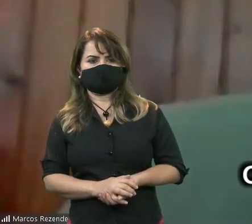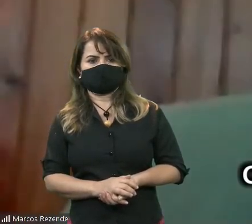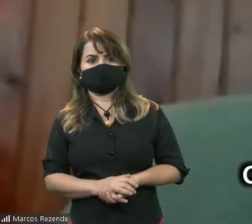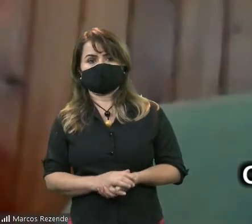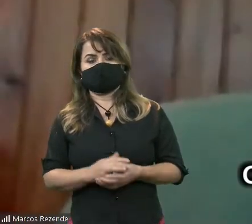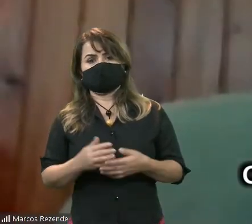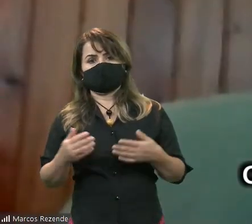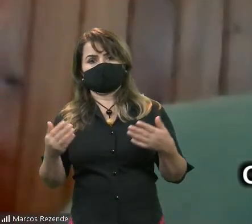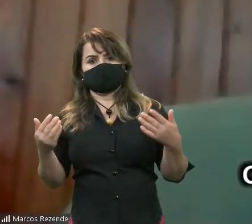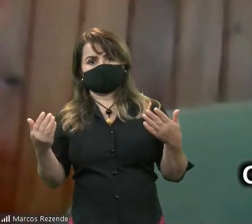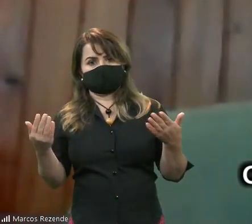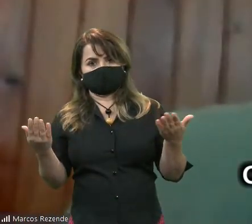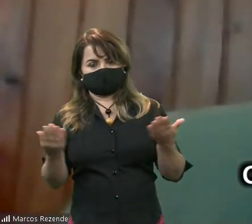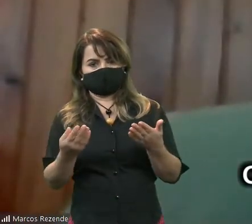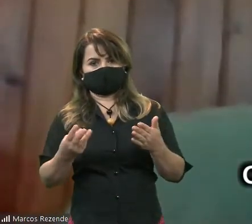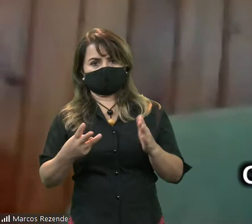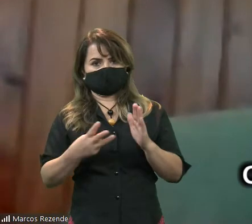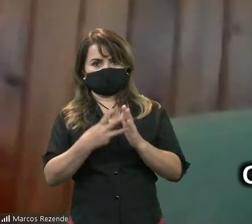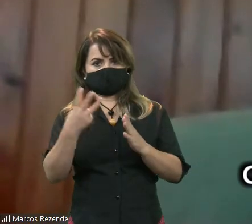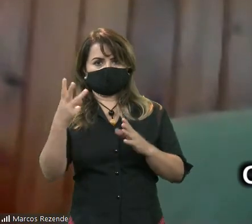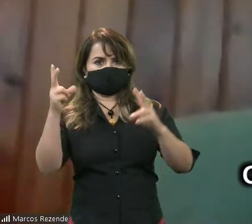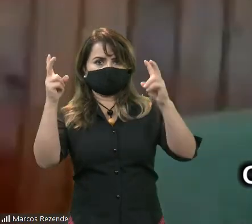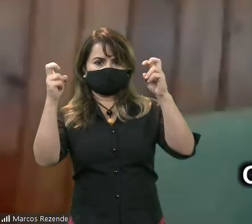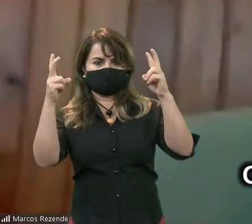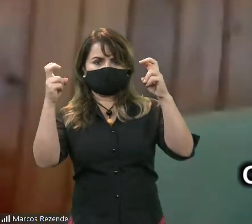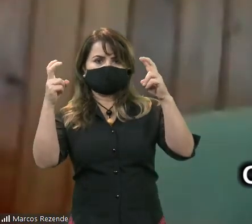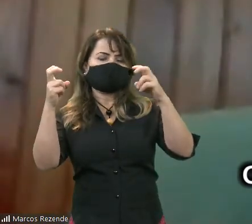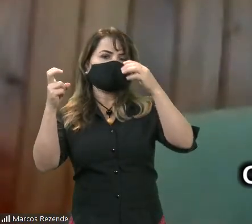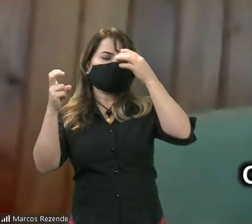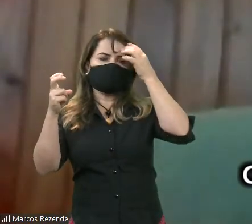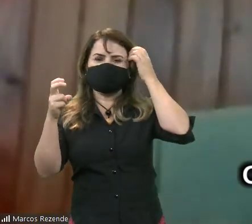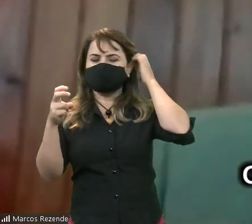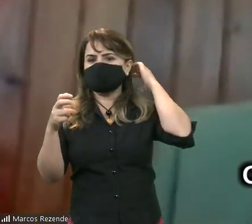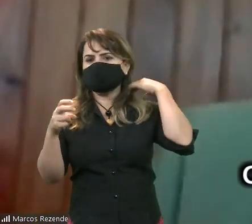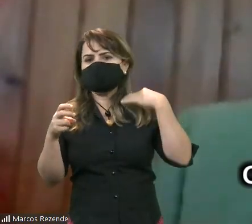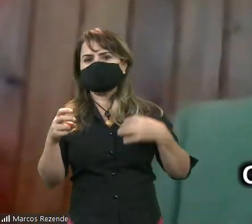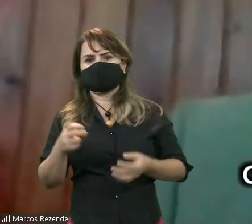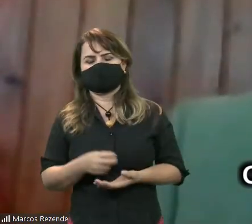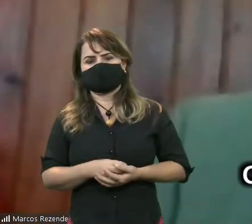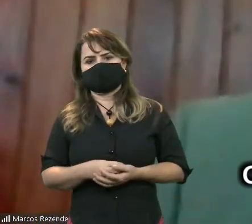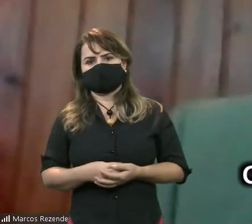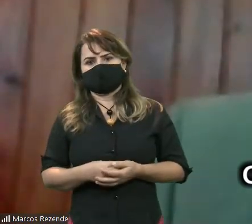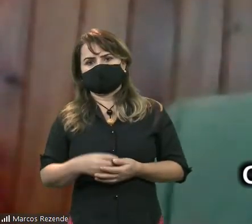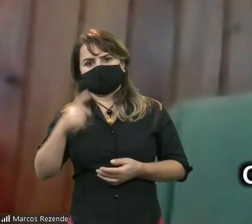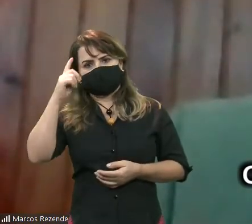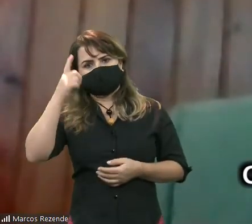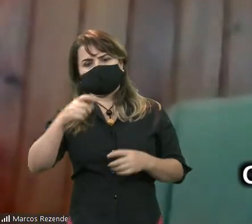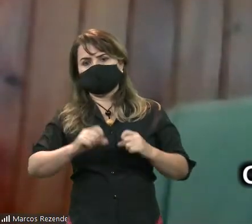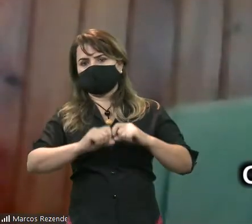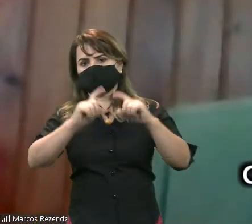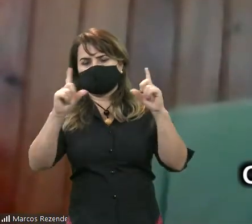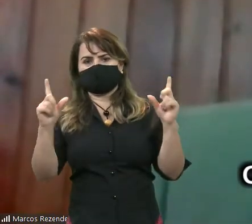Passemos, então, ao terceiro item da nossa ordem do dia, que é a primeira discussão do projeto de lei